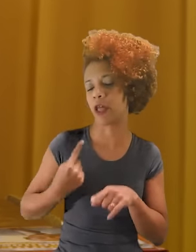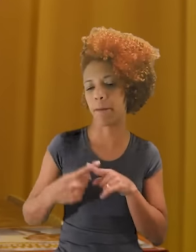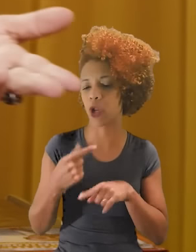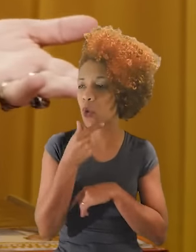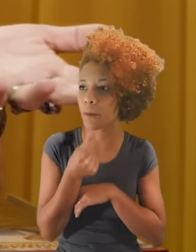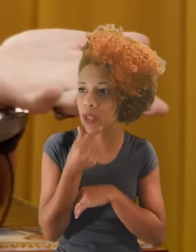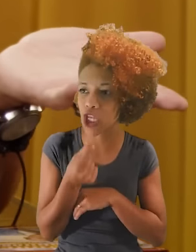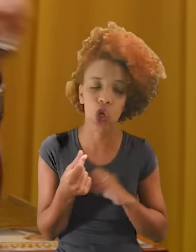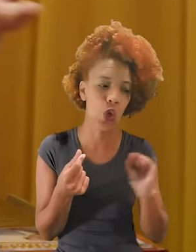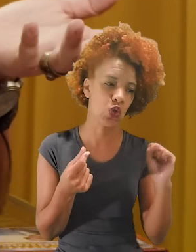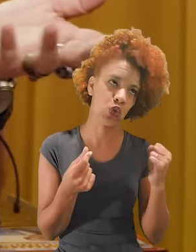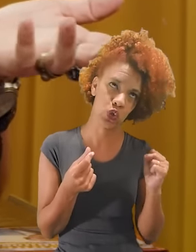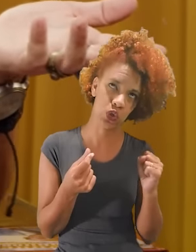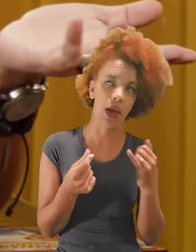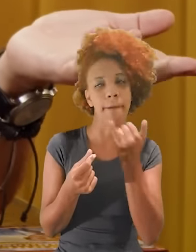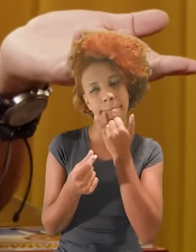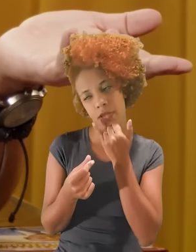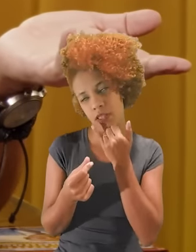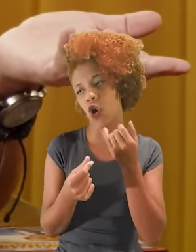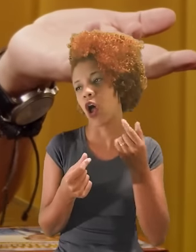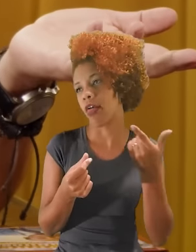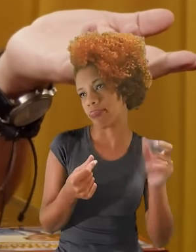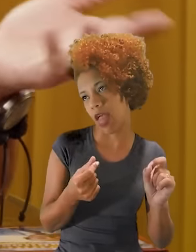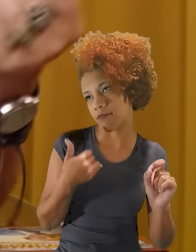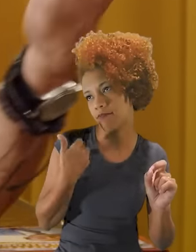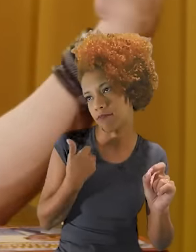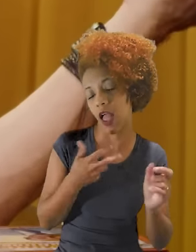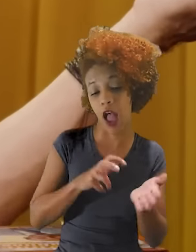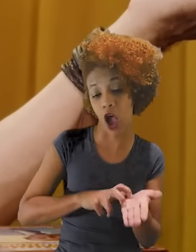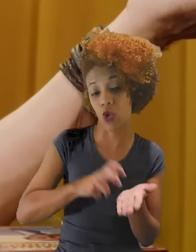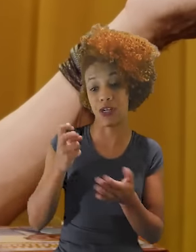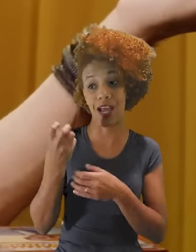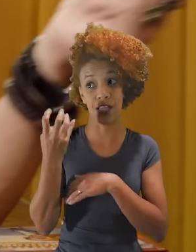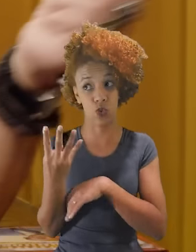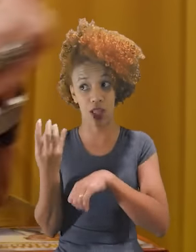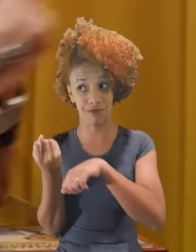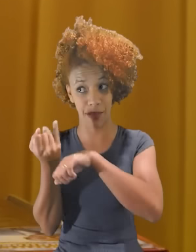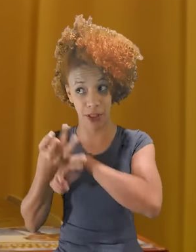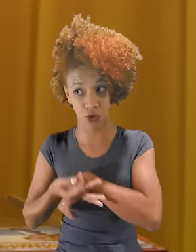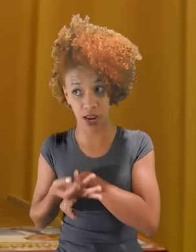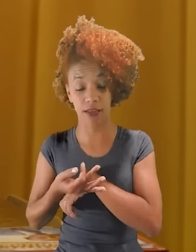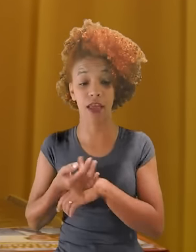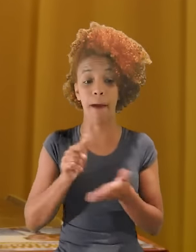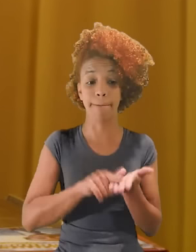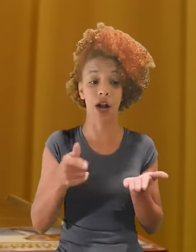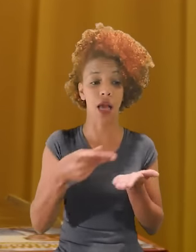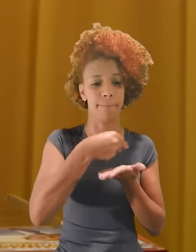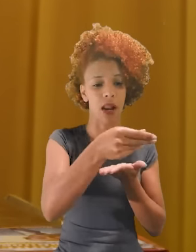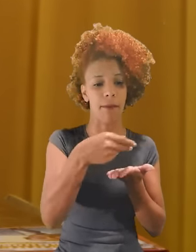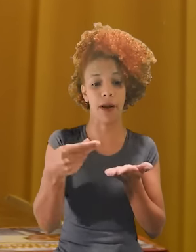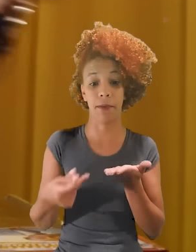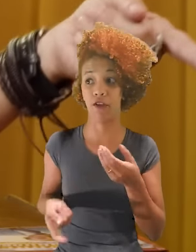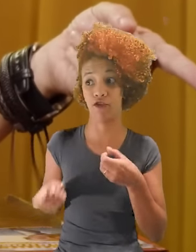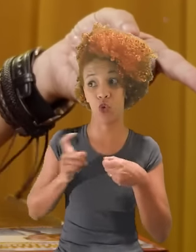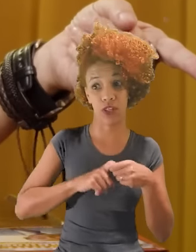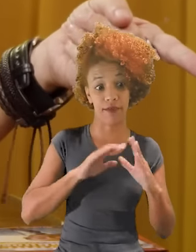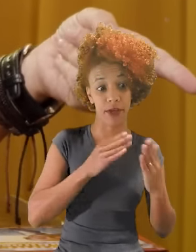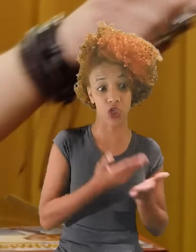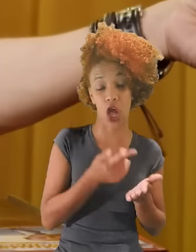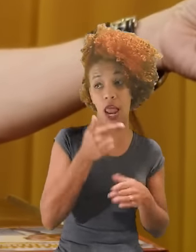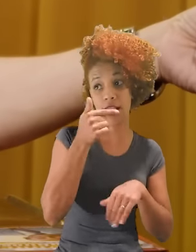menininho de 8 anos, não, perdão, 10 anos de idade, que tinha que fazer o quê? Acordar às 4 da manhã para entregar jornal, voltava para a escola às